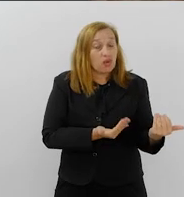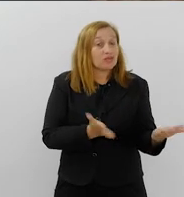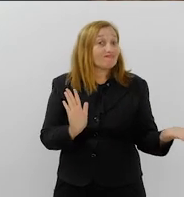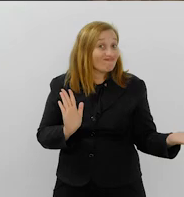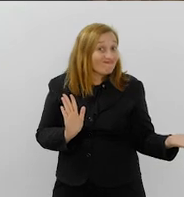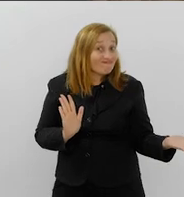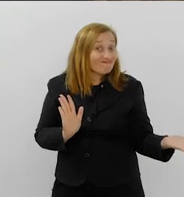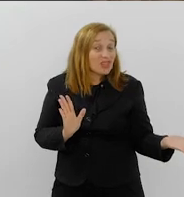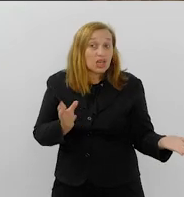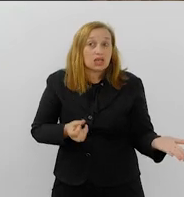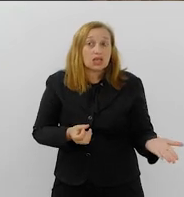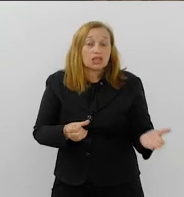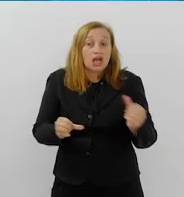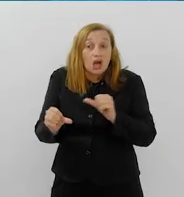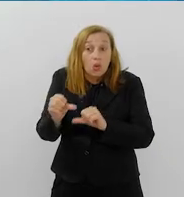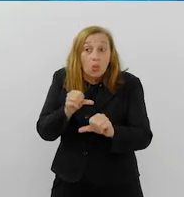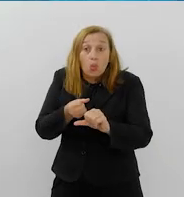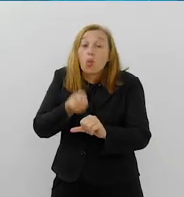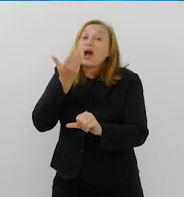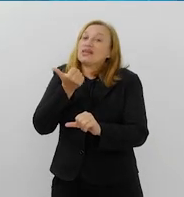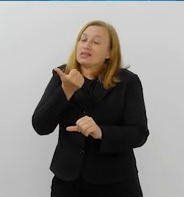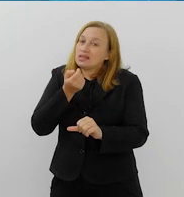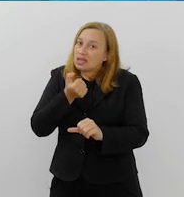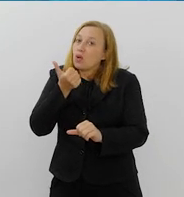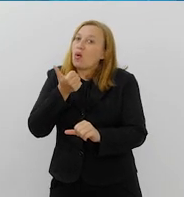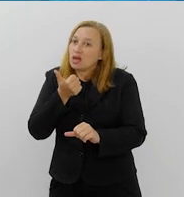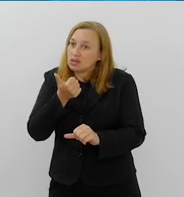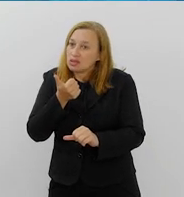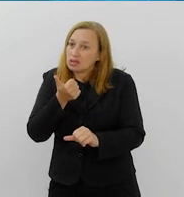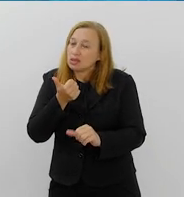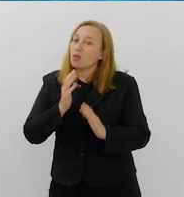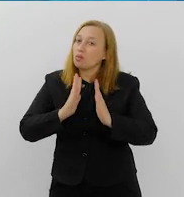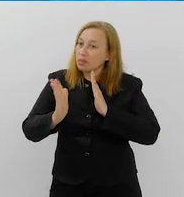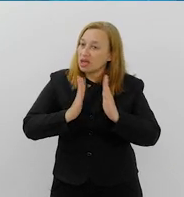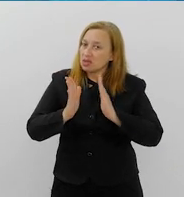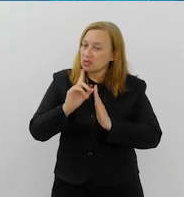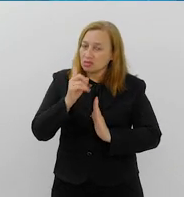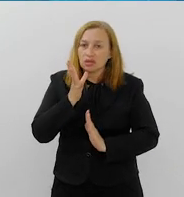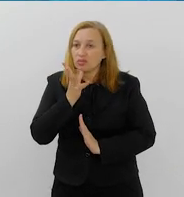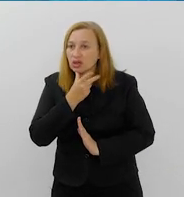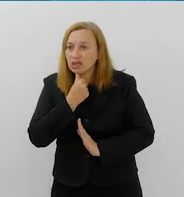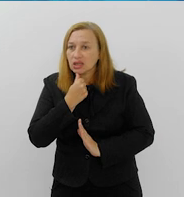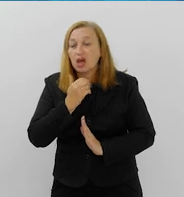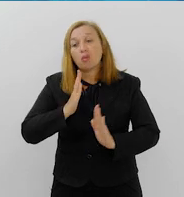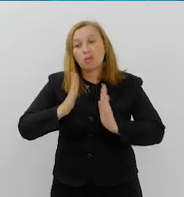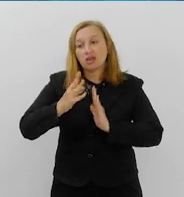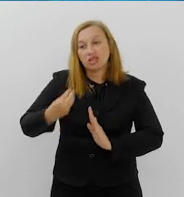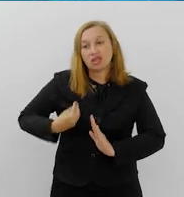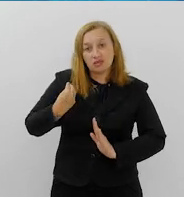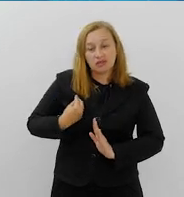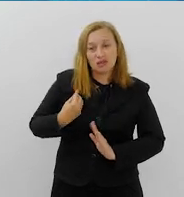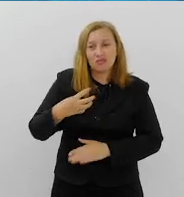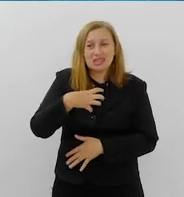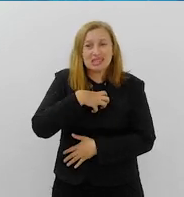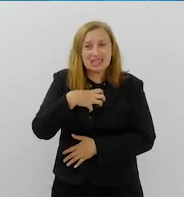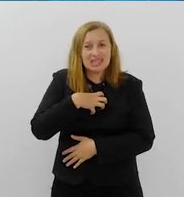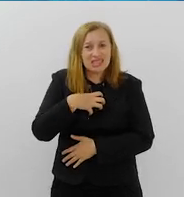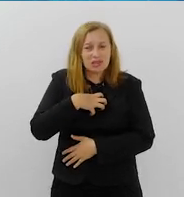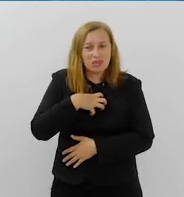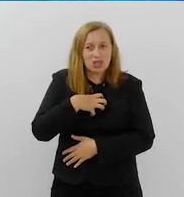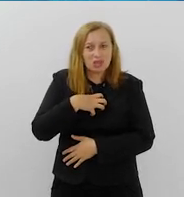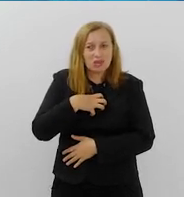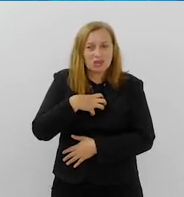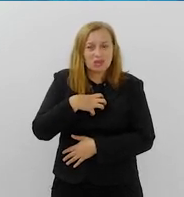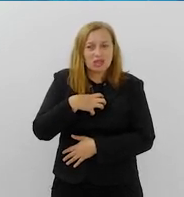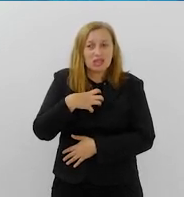que é renascendo. Então, está quase invertendo, vai demorar não. E essa é uma fase de vida por esse sentimento